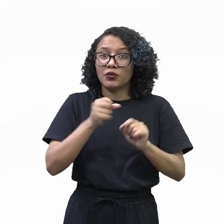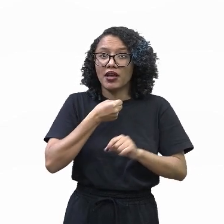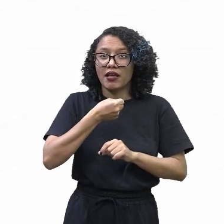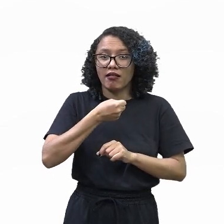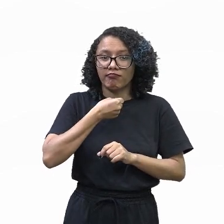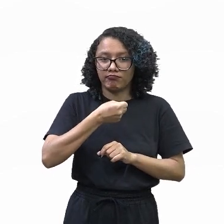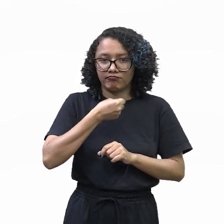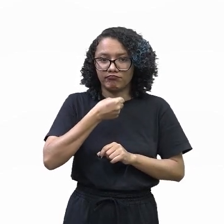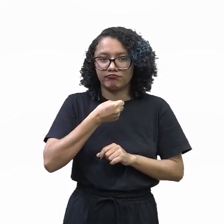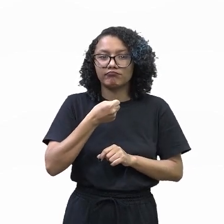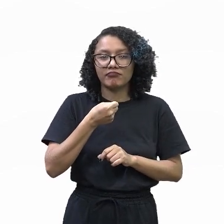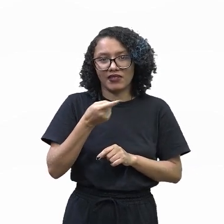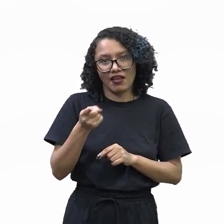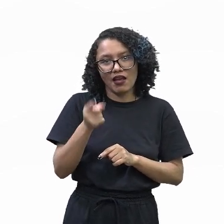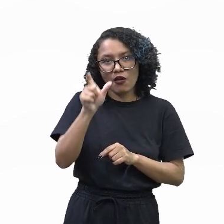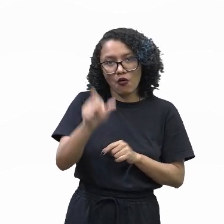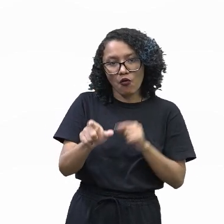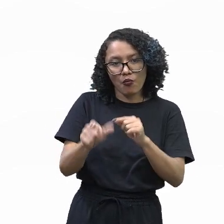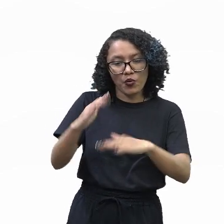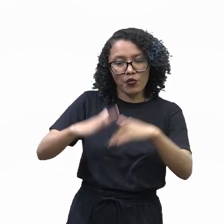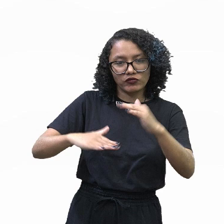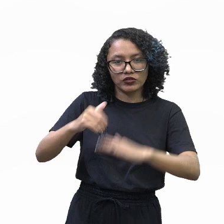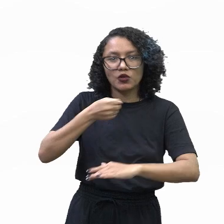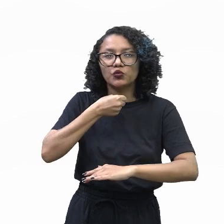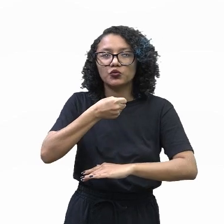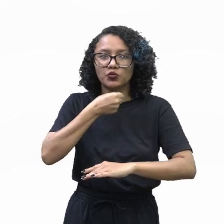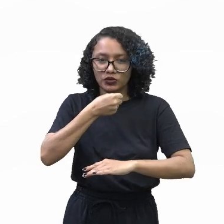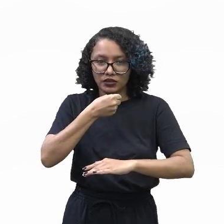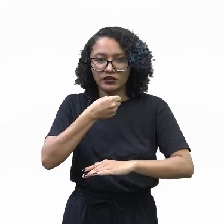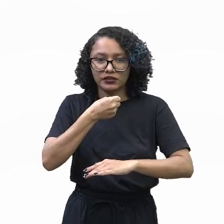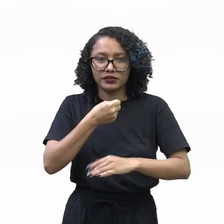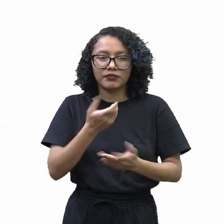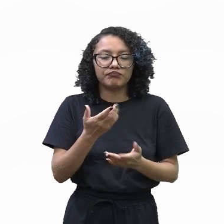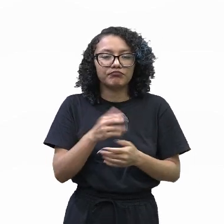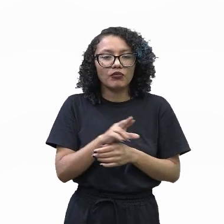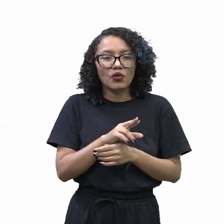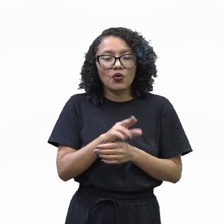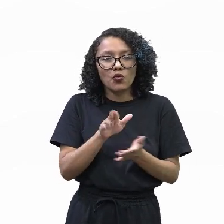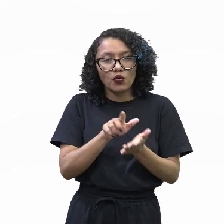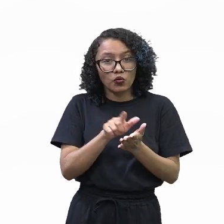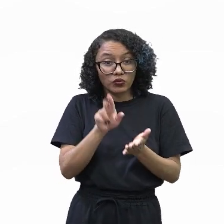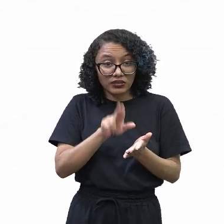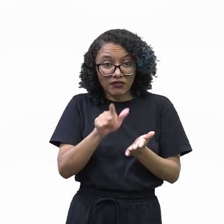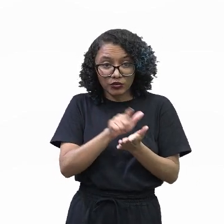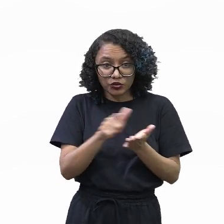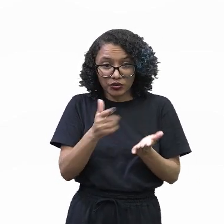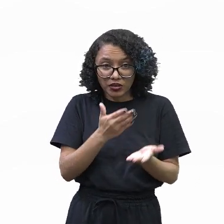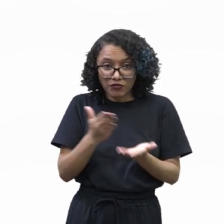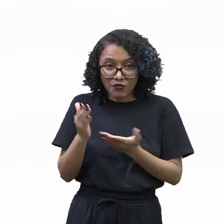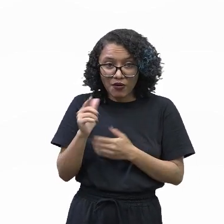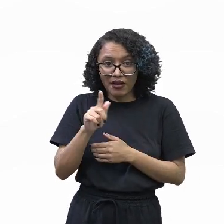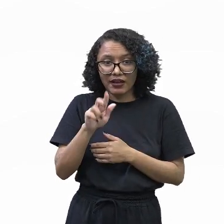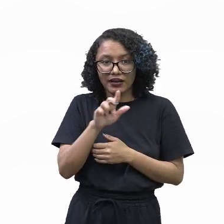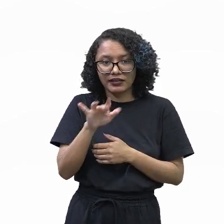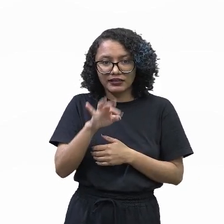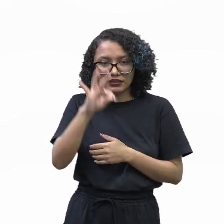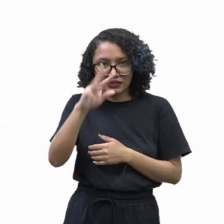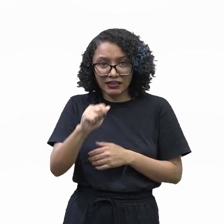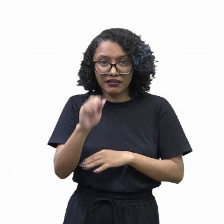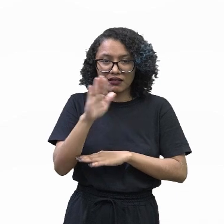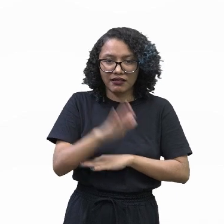era um jornalista, especialmente o jornal Gazeta da Tarde, para promover a